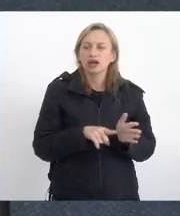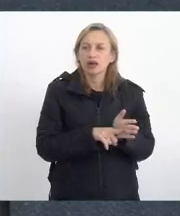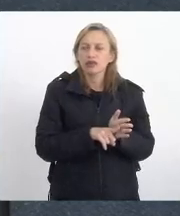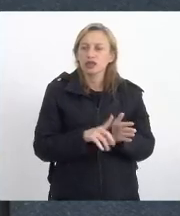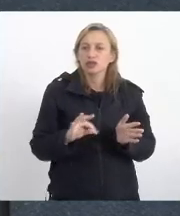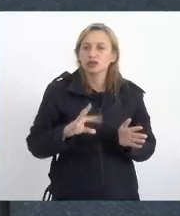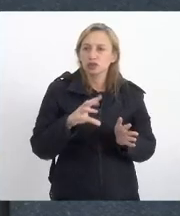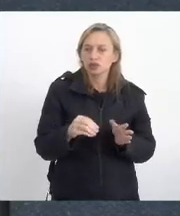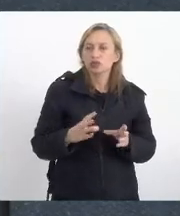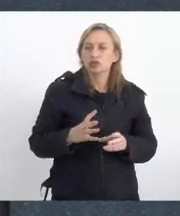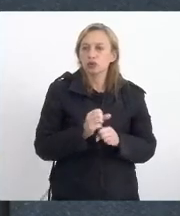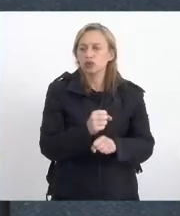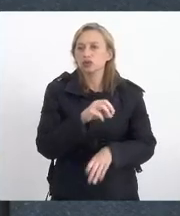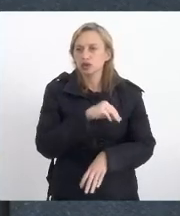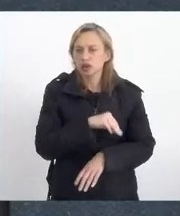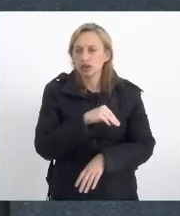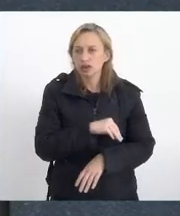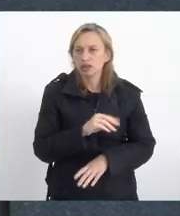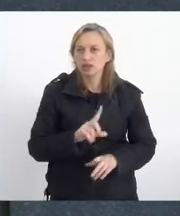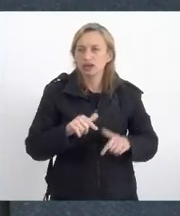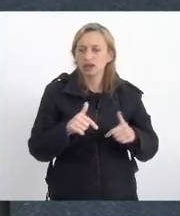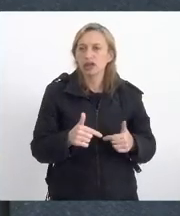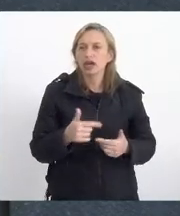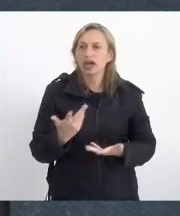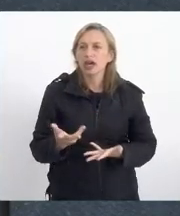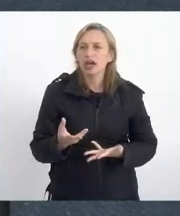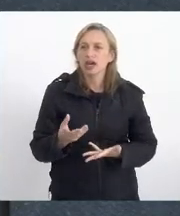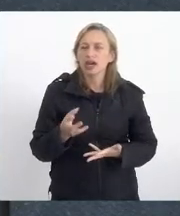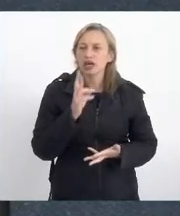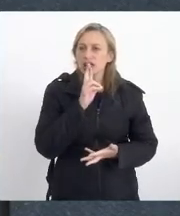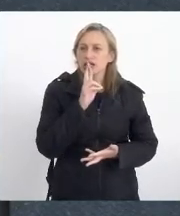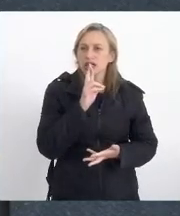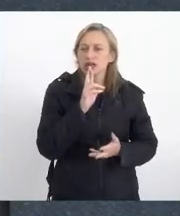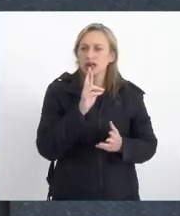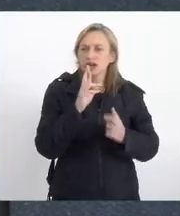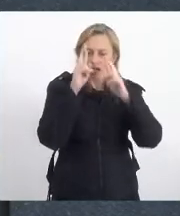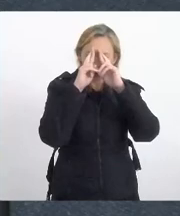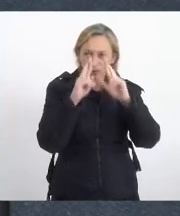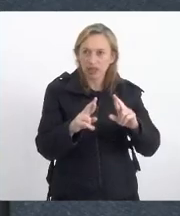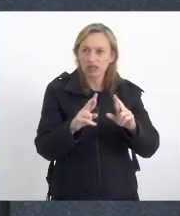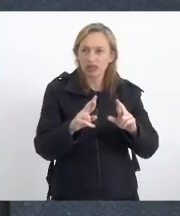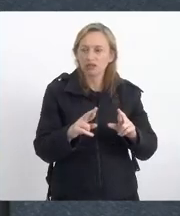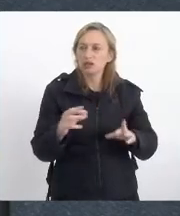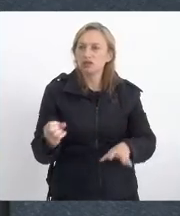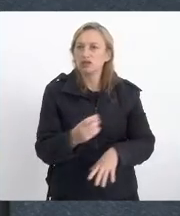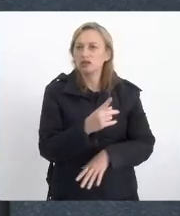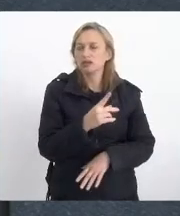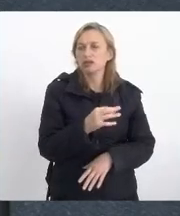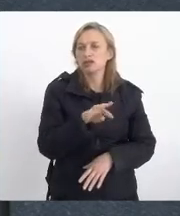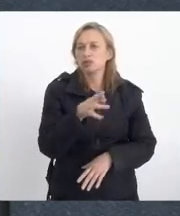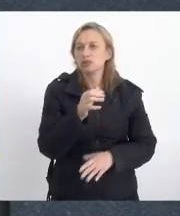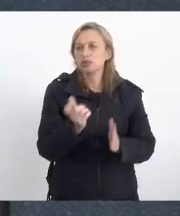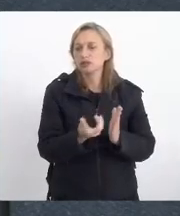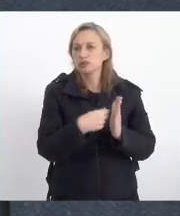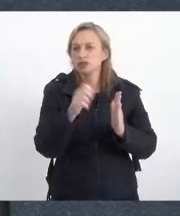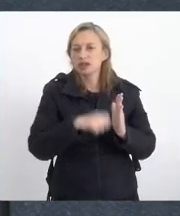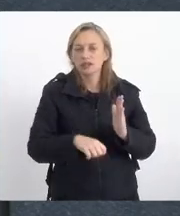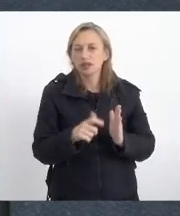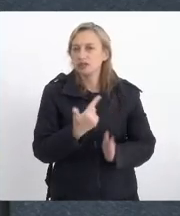critérios, sendo aplicado de forma imediata, respeitando a noventena, o princípio tributário. Mas nós não temos a aplicação imediata da